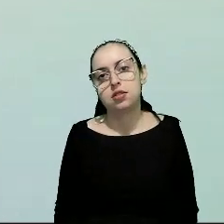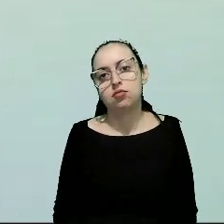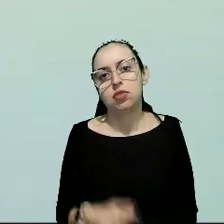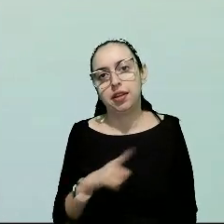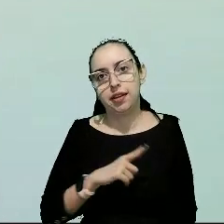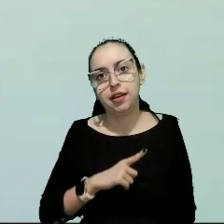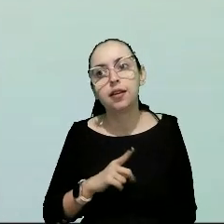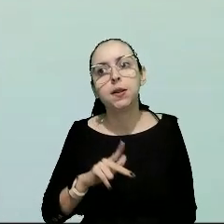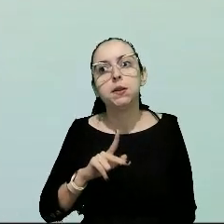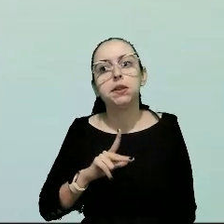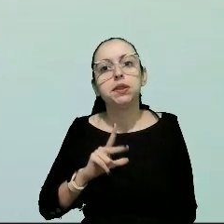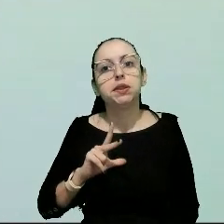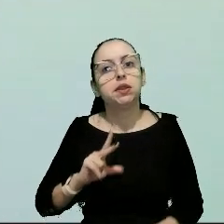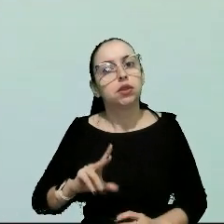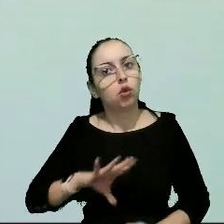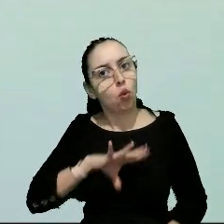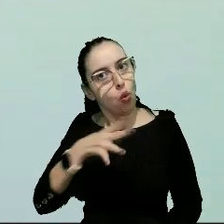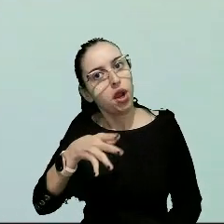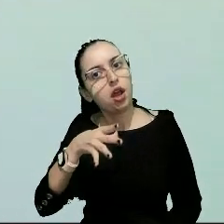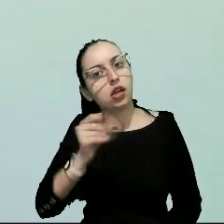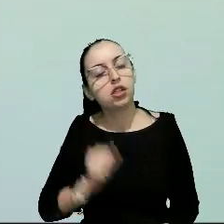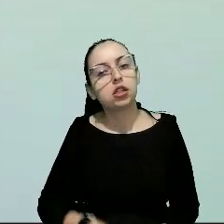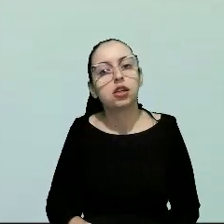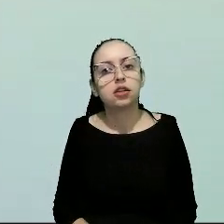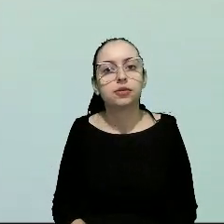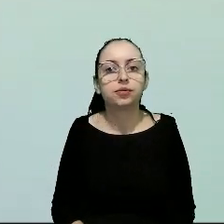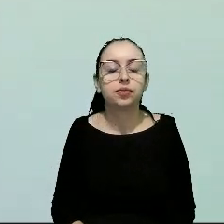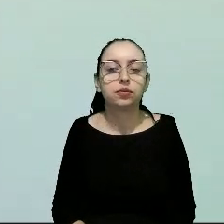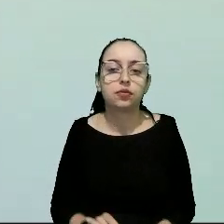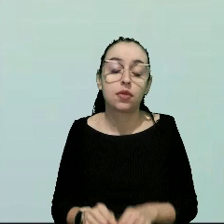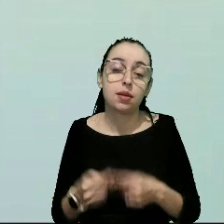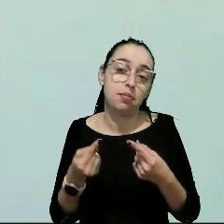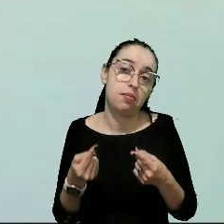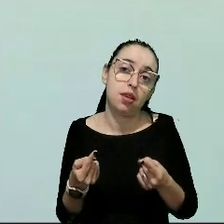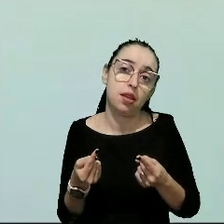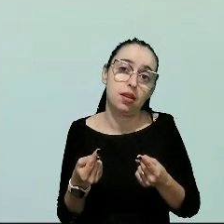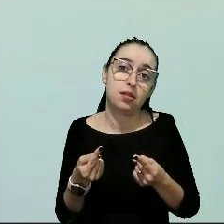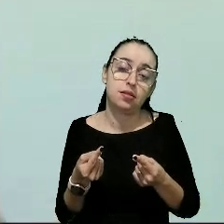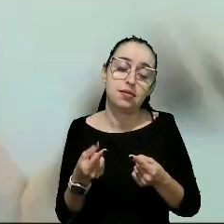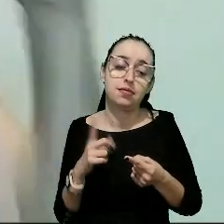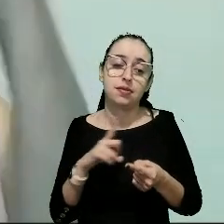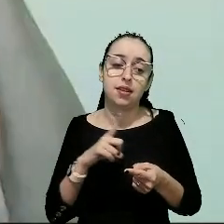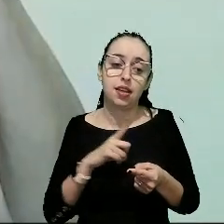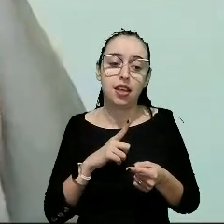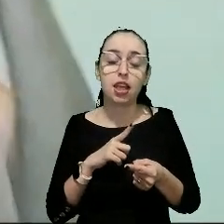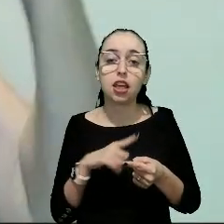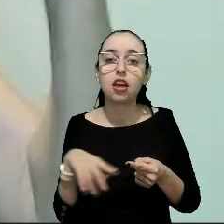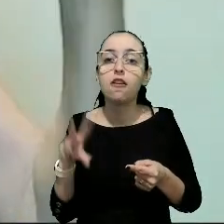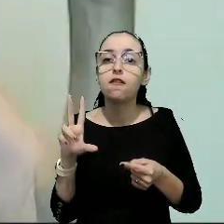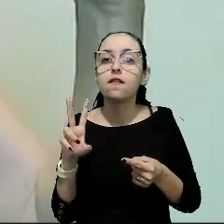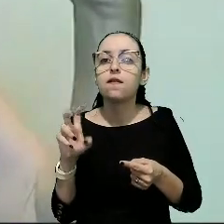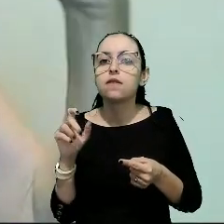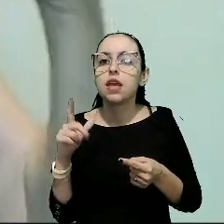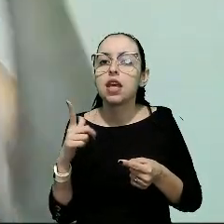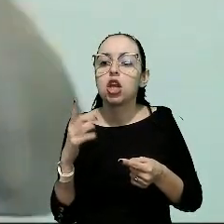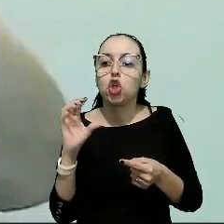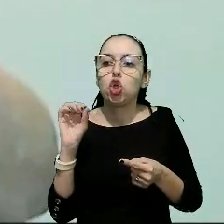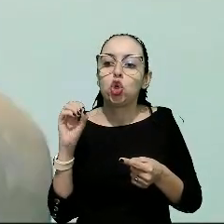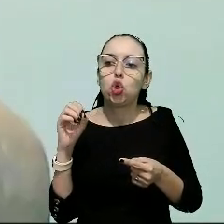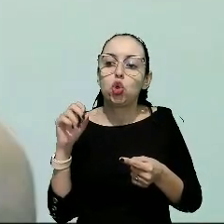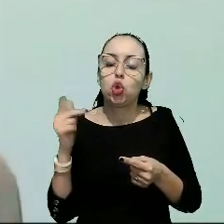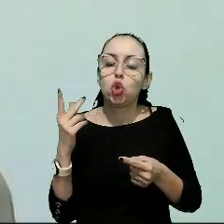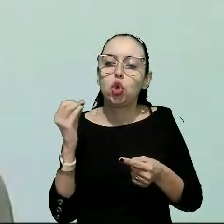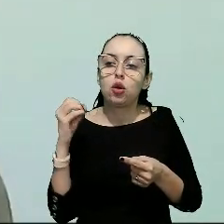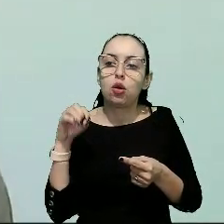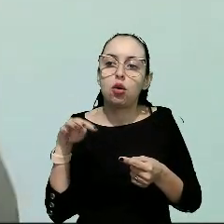Brasil tem que ter coragem, muita coragem. Mas tem a velhofobia, e eu